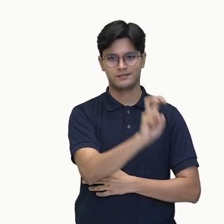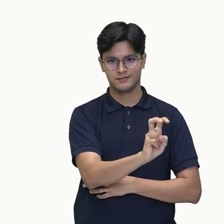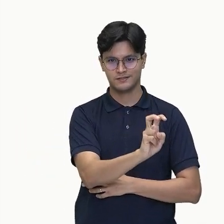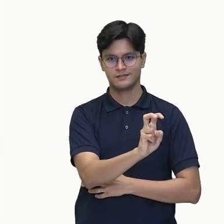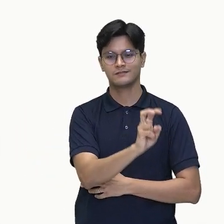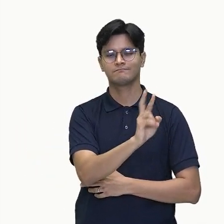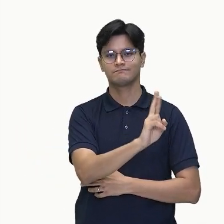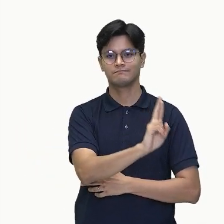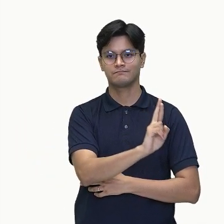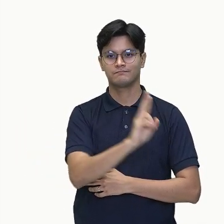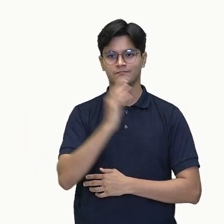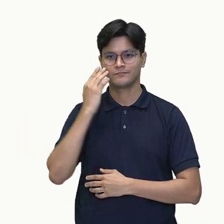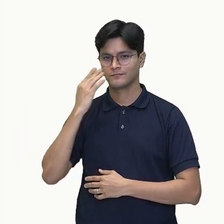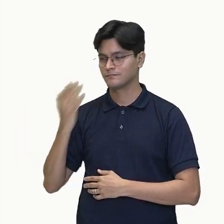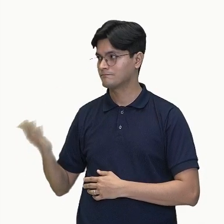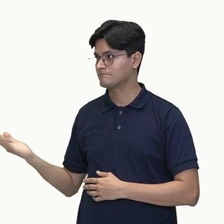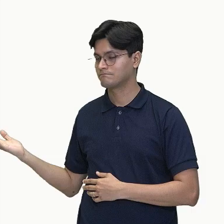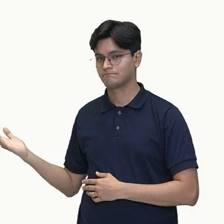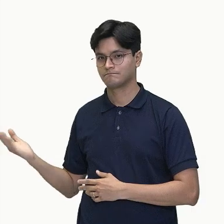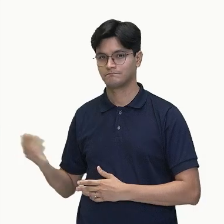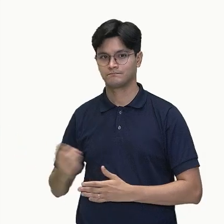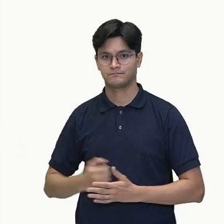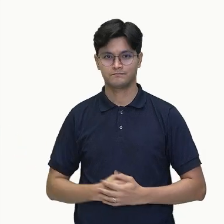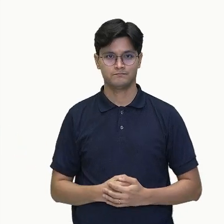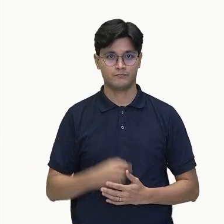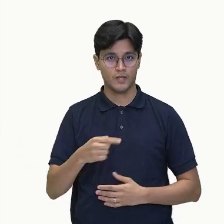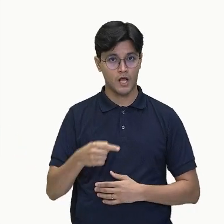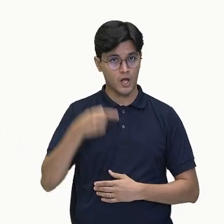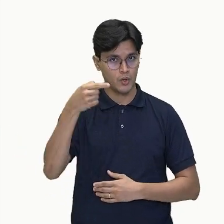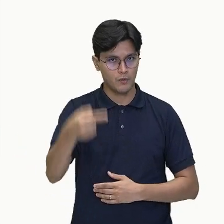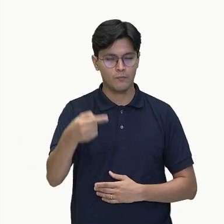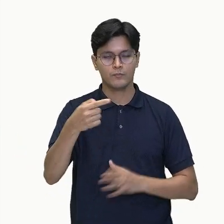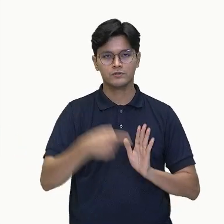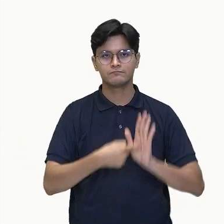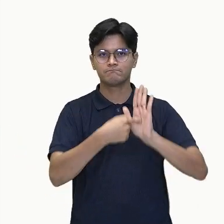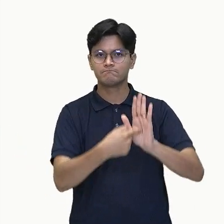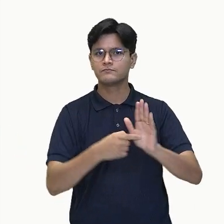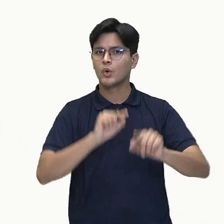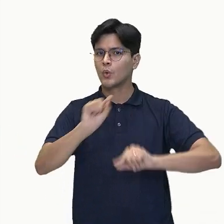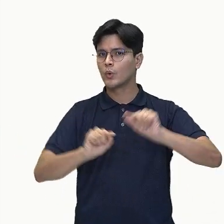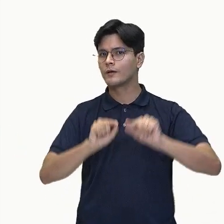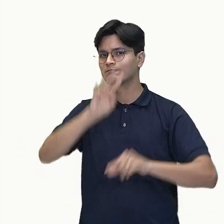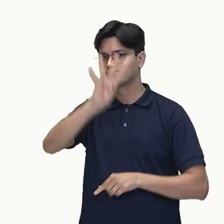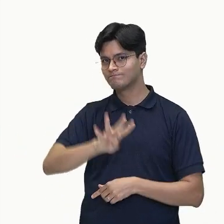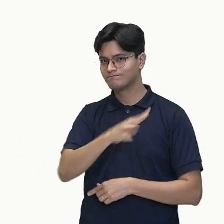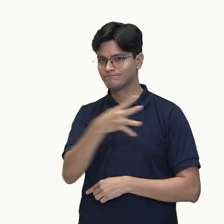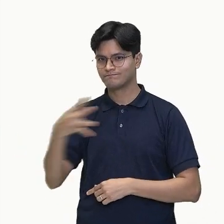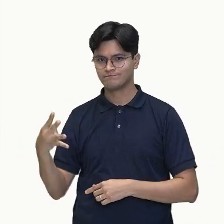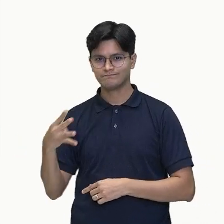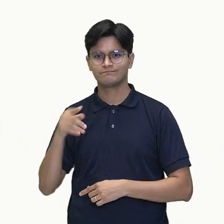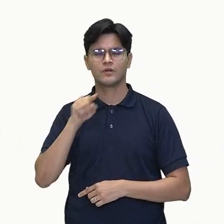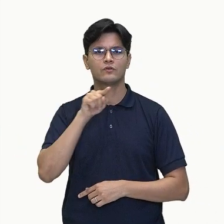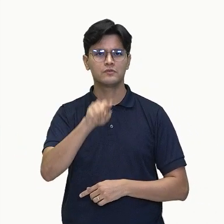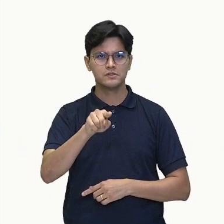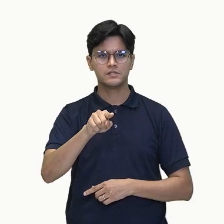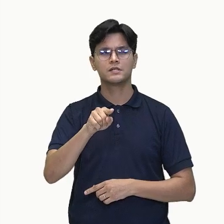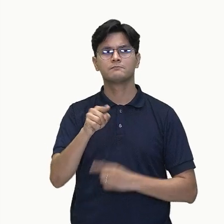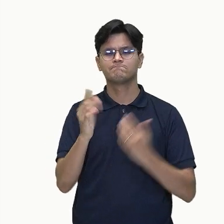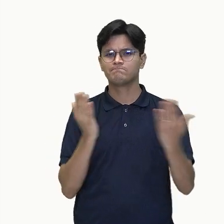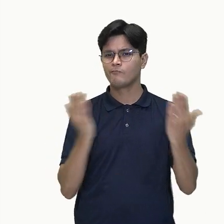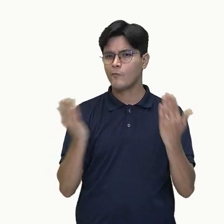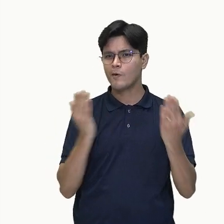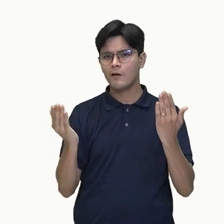4.225. Em seguida, vou te apresentar aqui uma tabelinha para você fazer um comparativo de